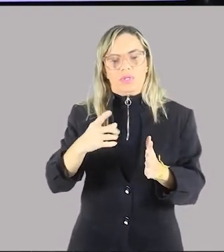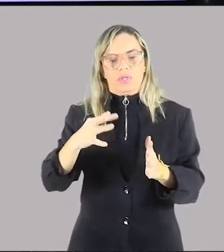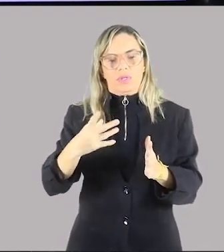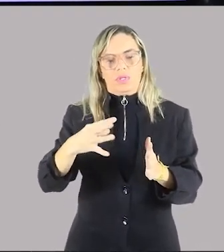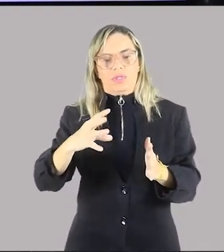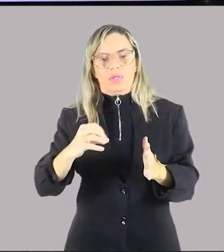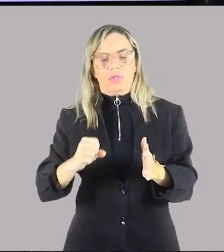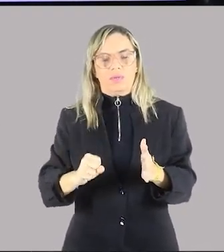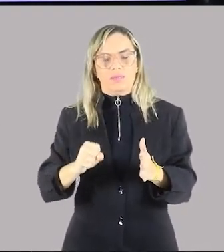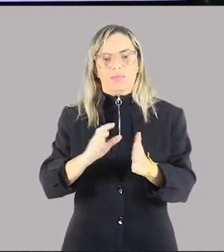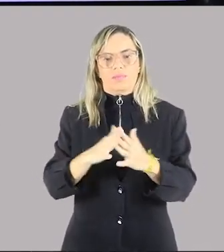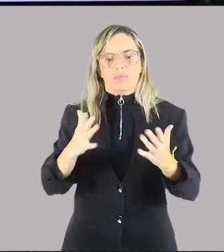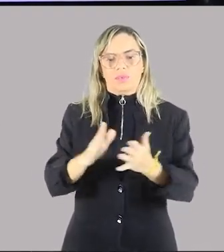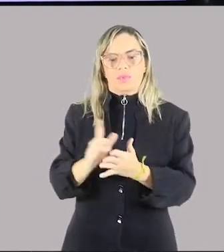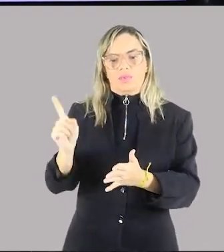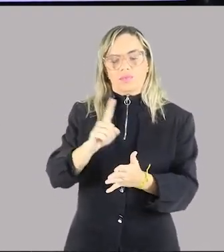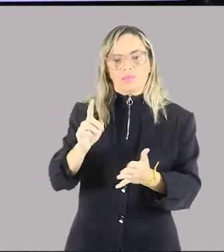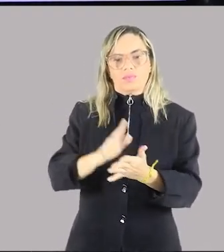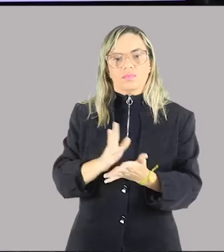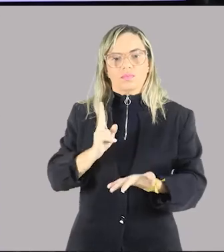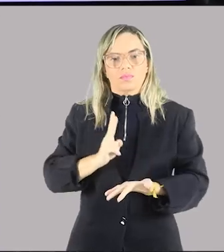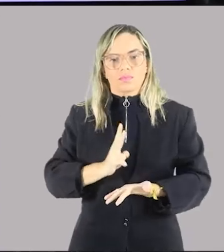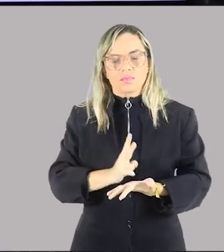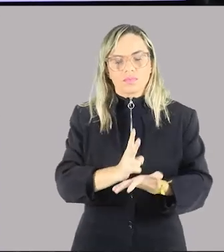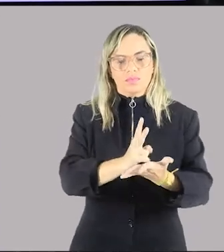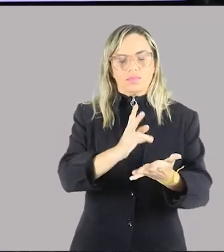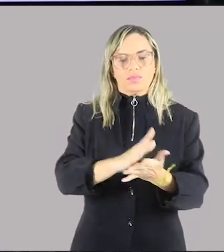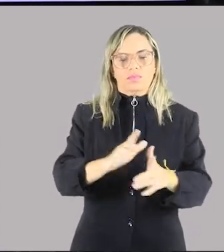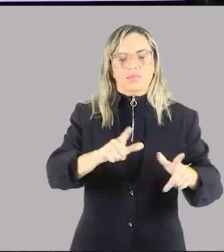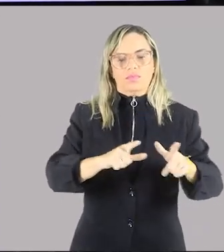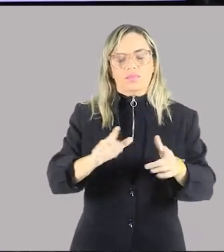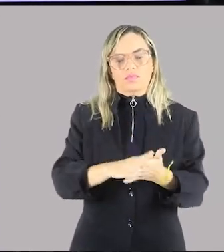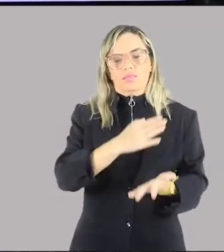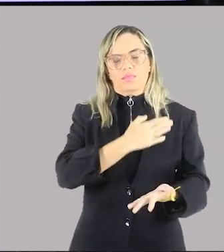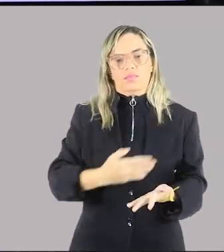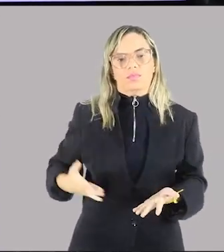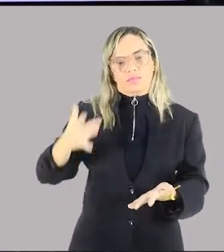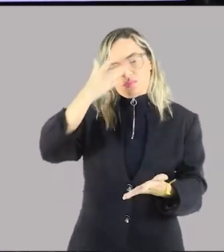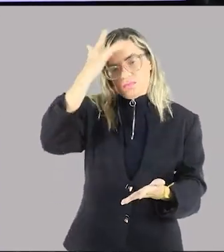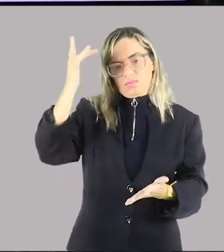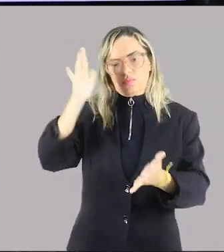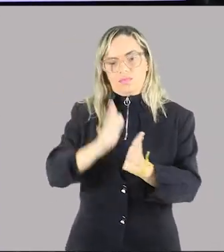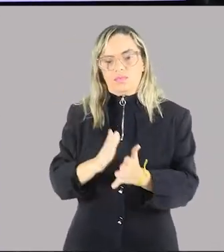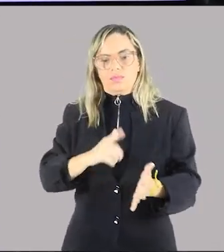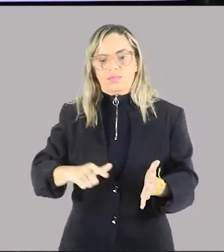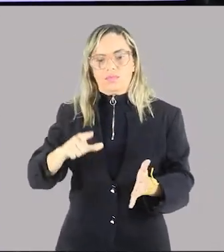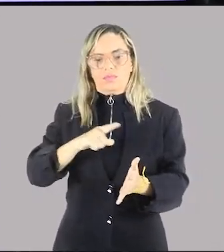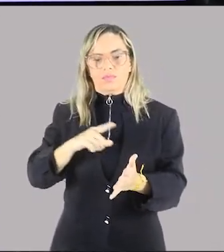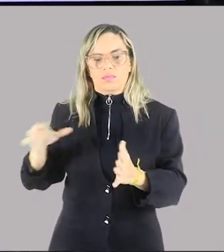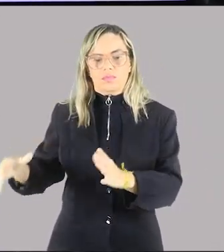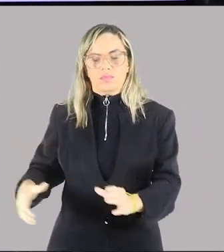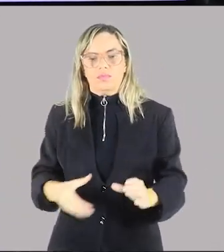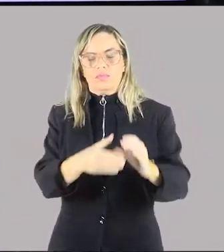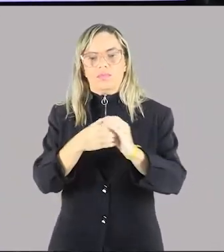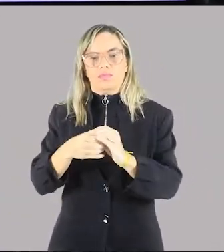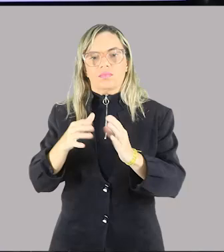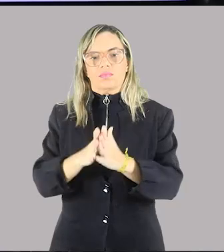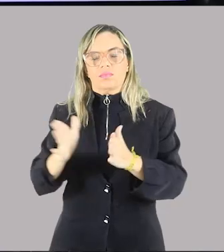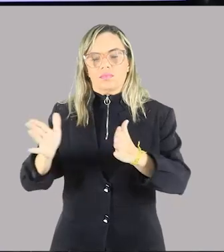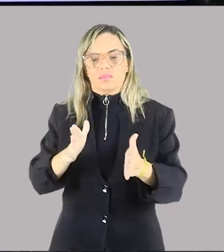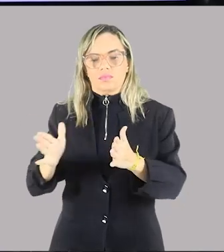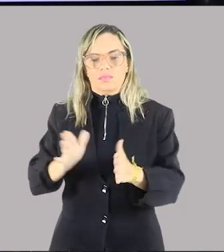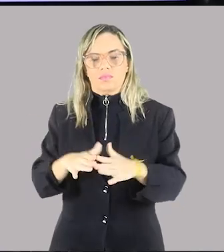servidores públicos efetivos, mas serão agentes públicos particulares em colaboração